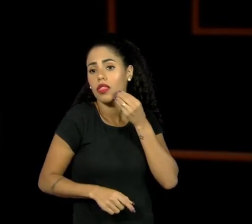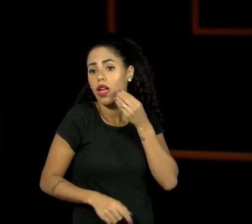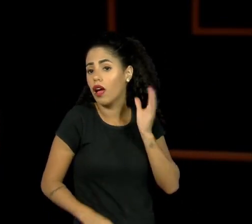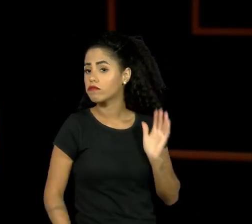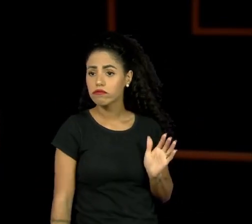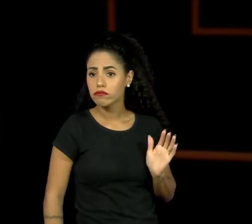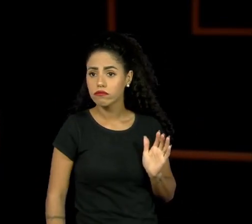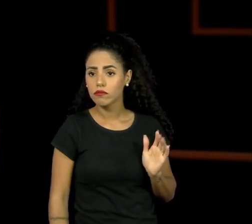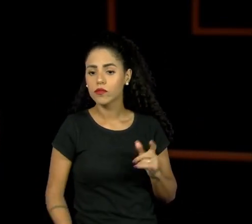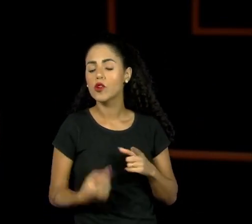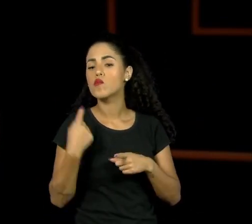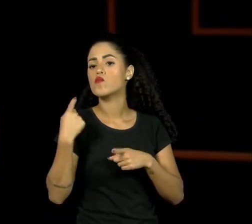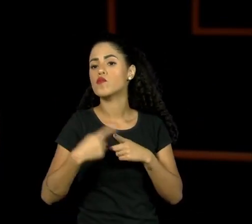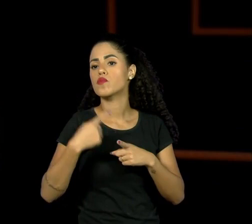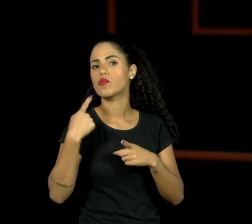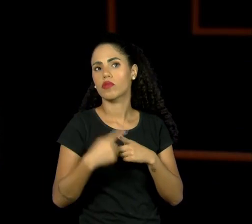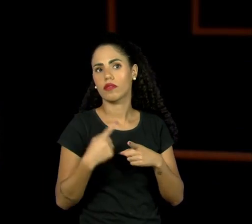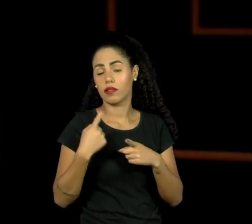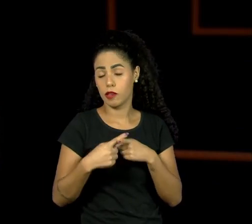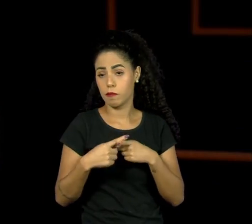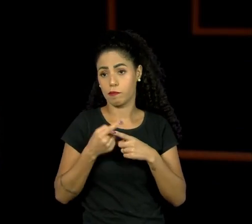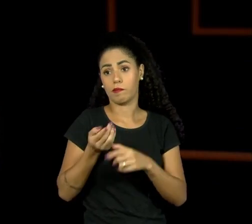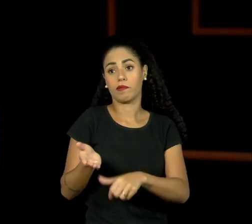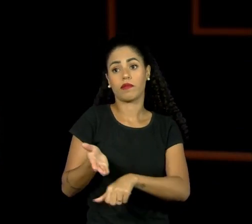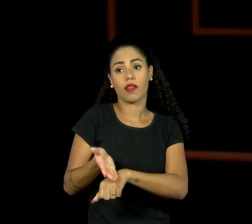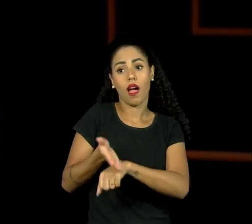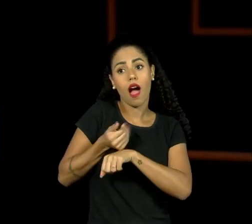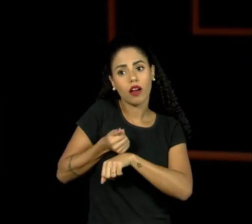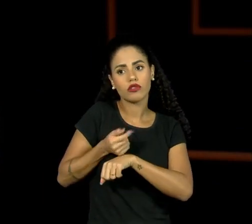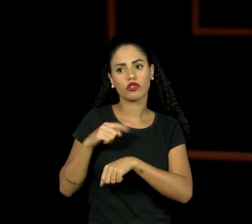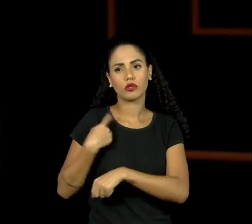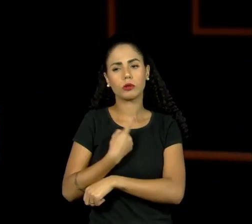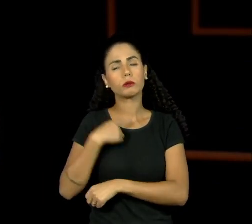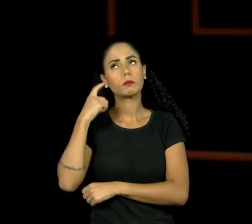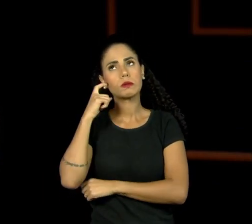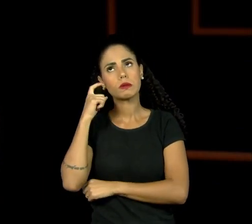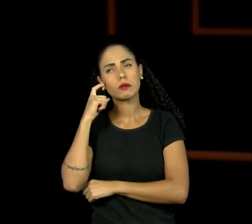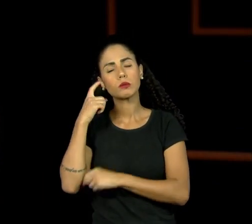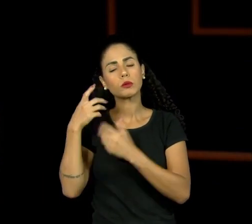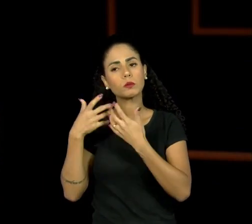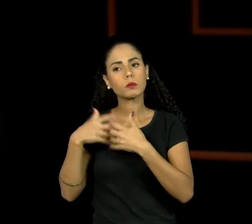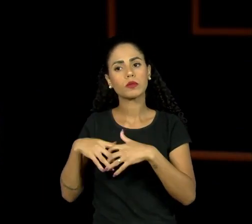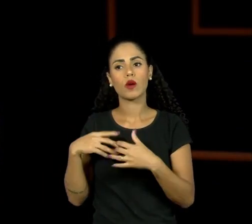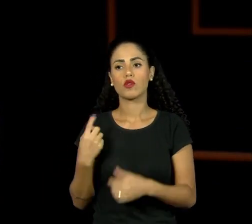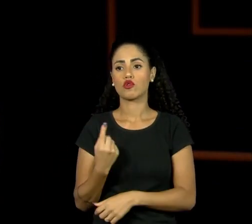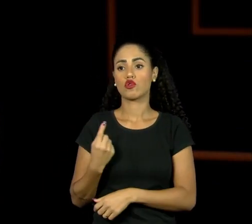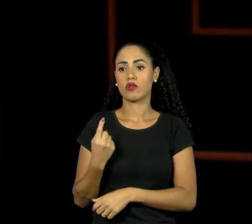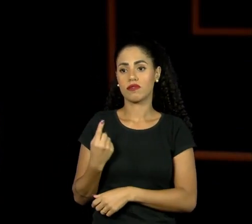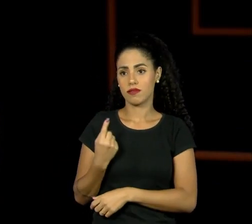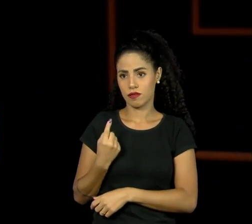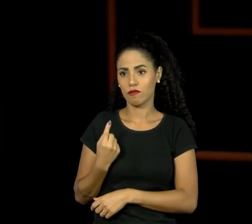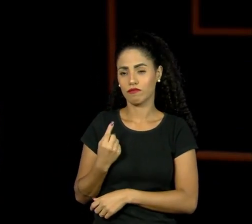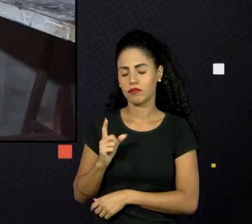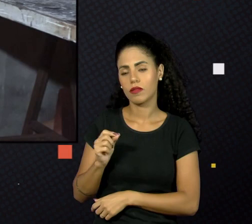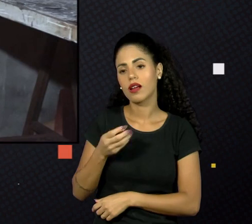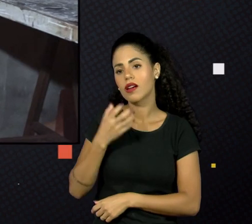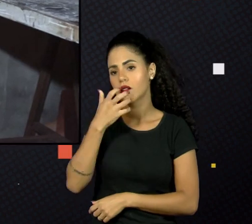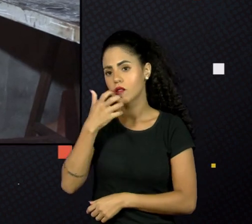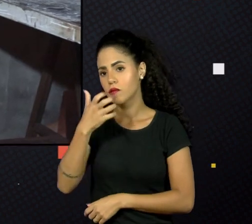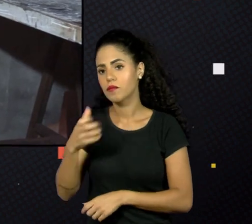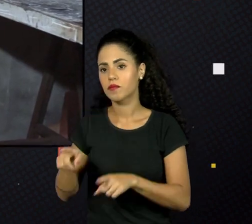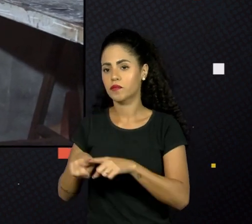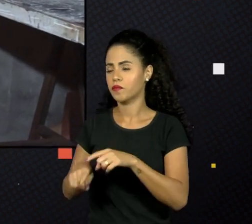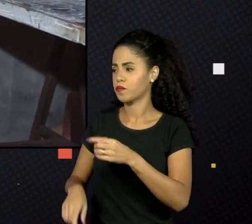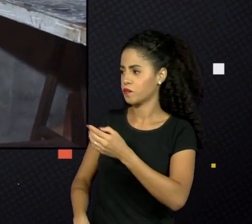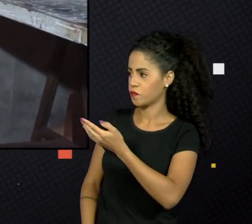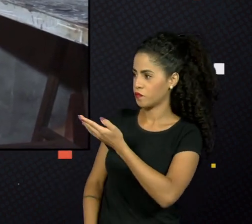Porque quando, um pouquinho antes, a gente pensou em carreira solo, continuando com o grupo, eu fui até o André Midani, que a Warner tinha acabado